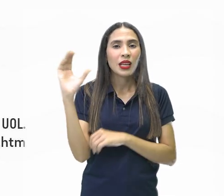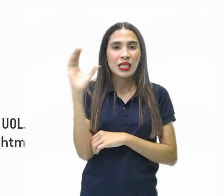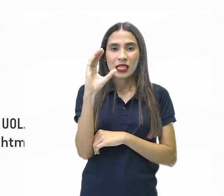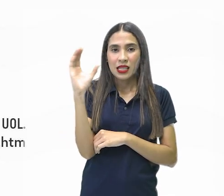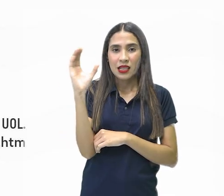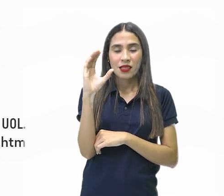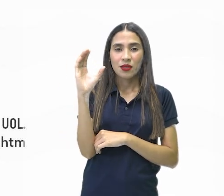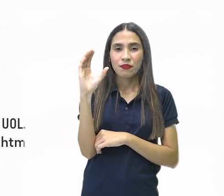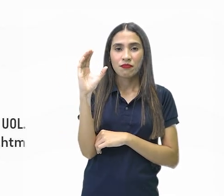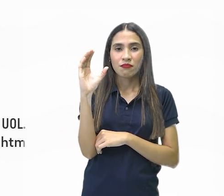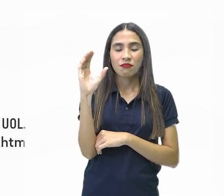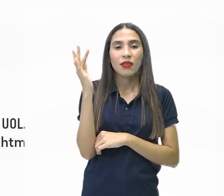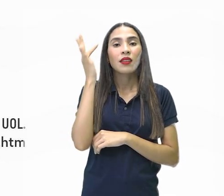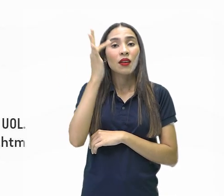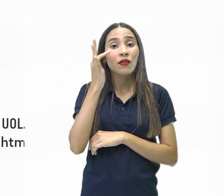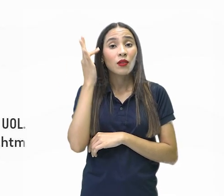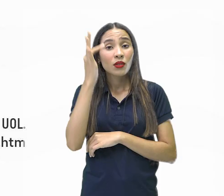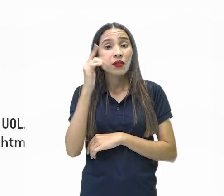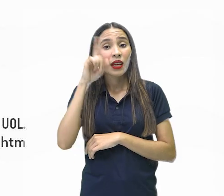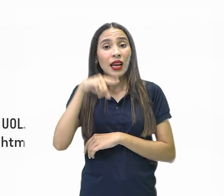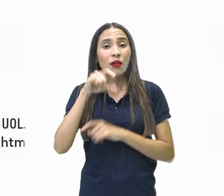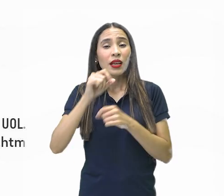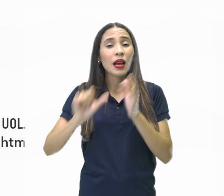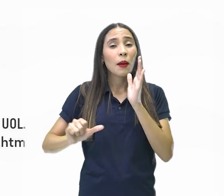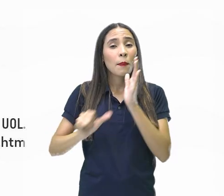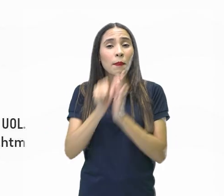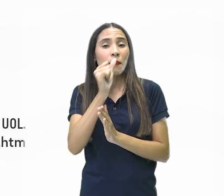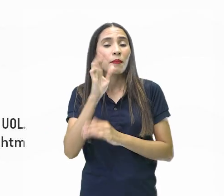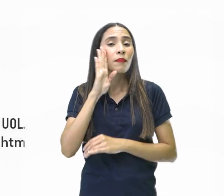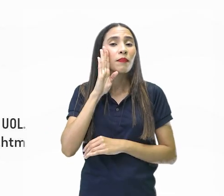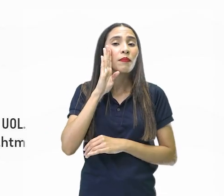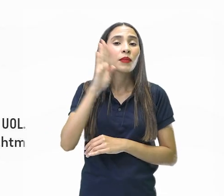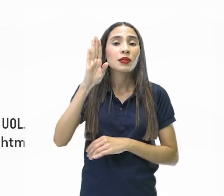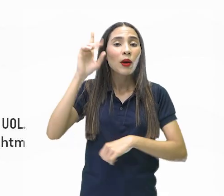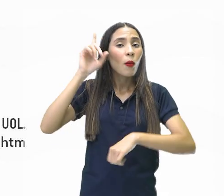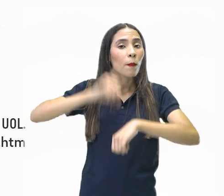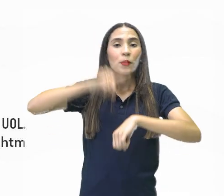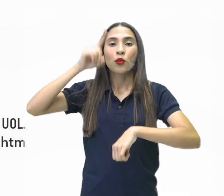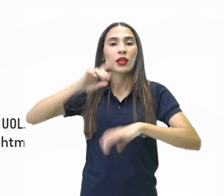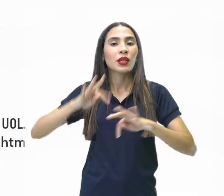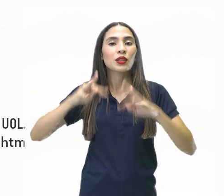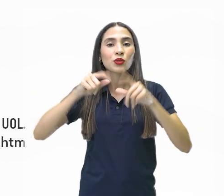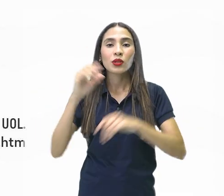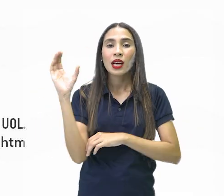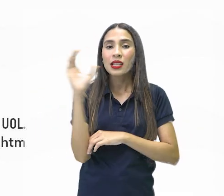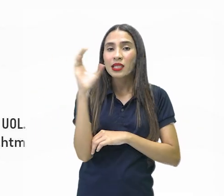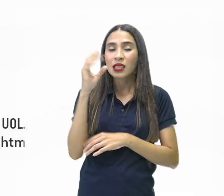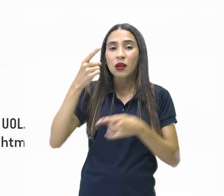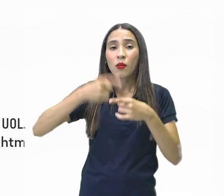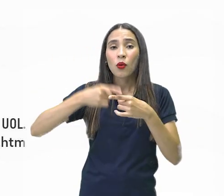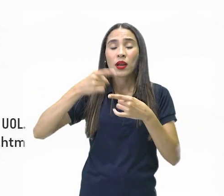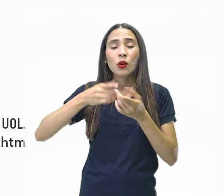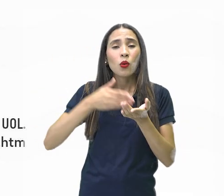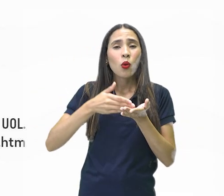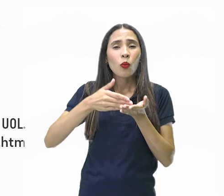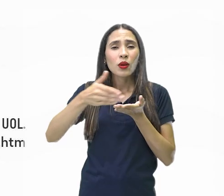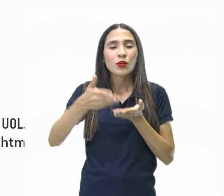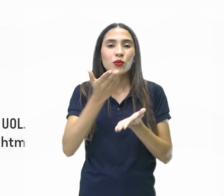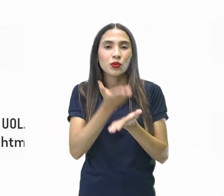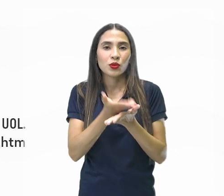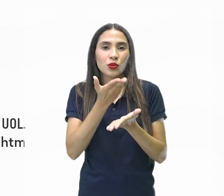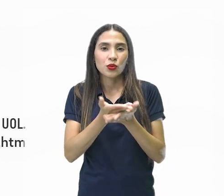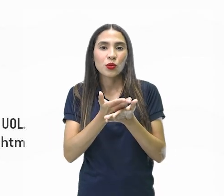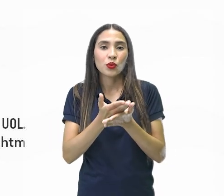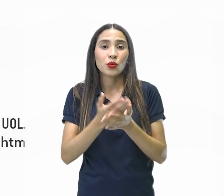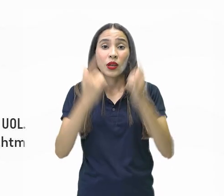as ciências. A filosofia é a mãe de todas as ciências, porque ela começou lá